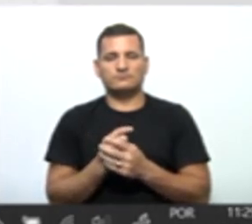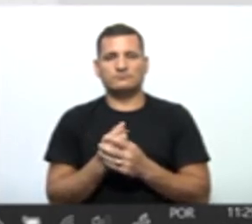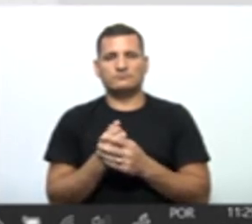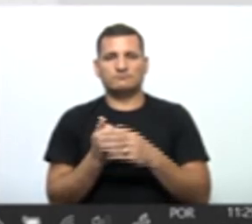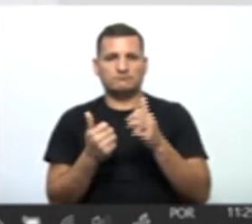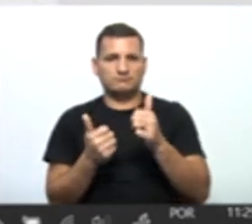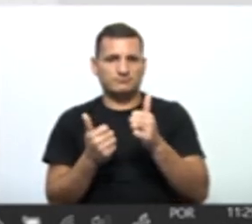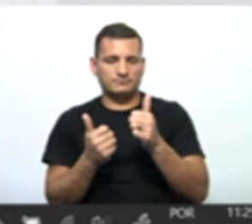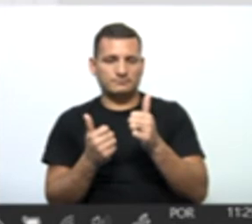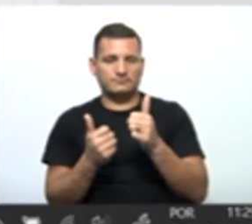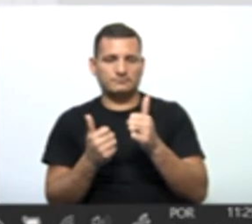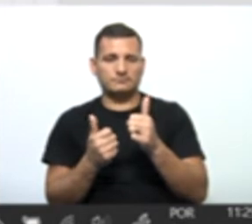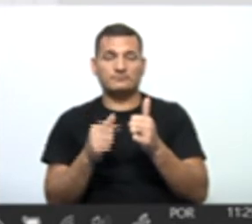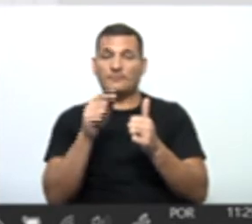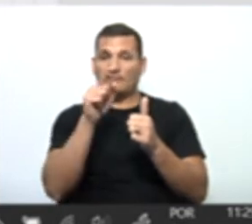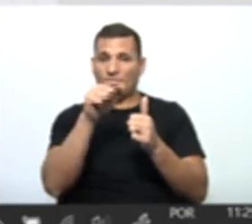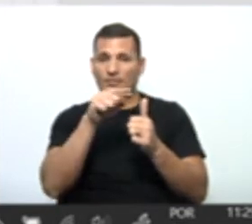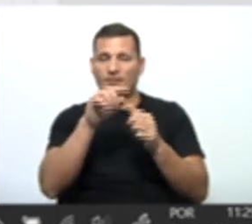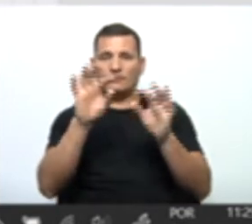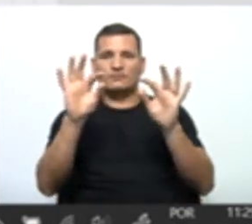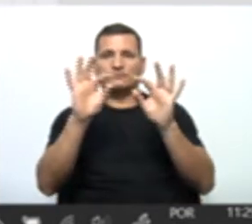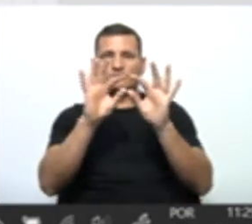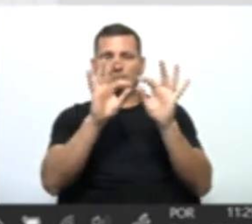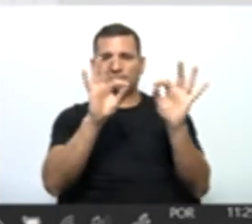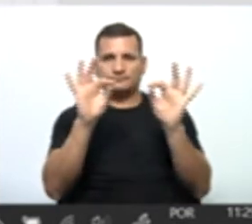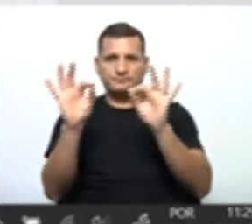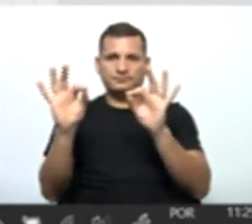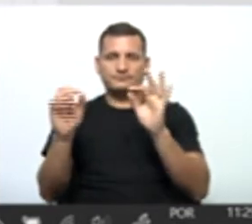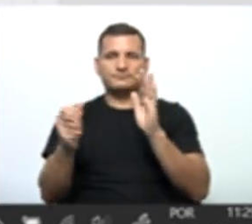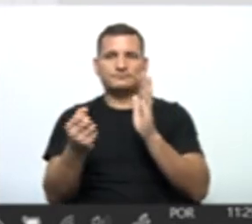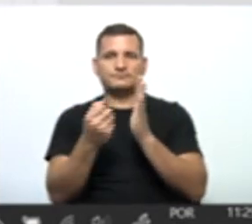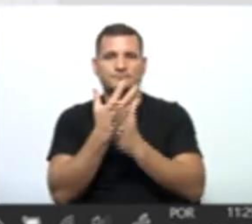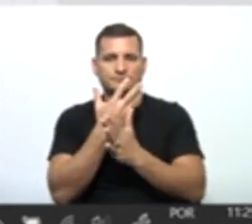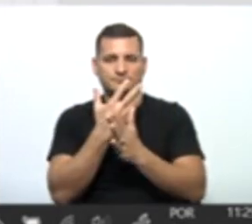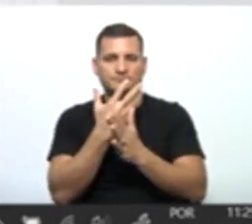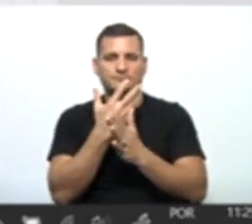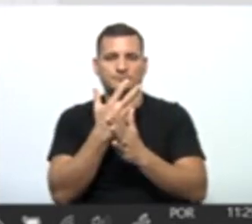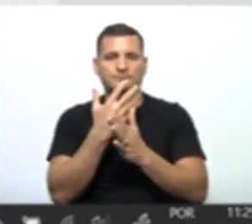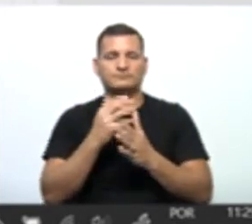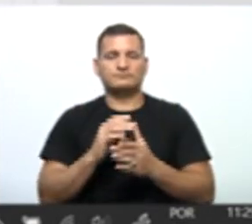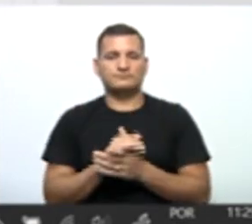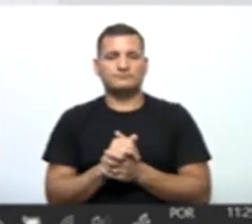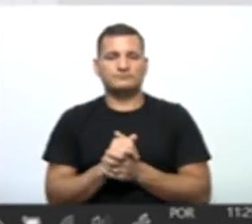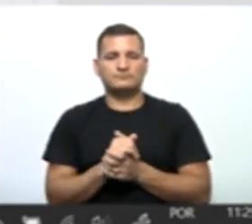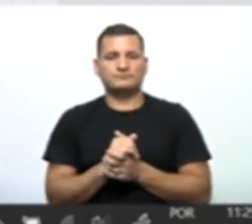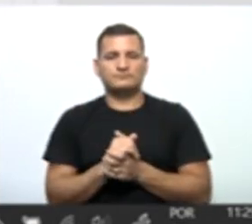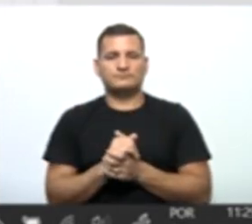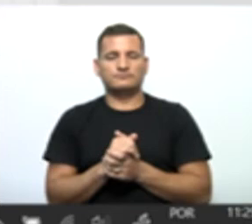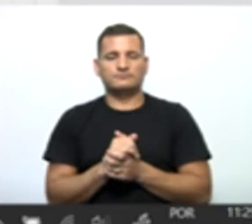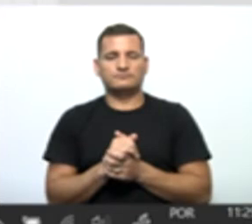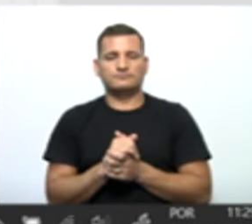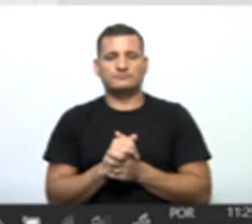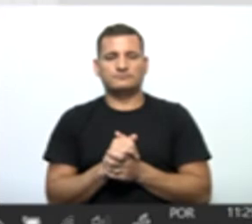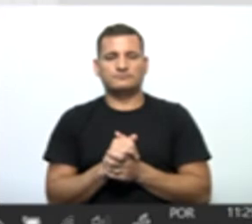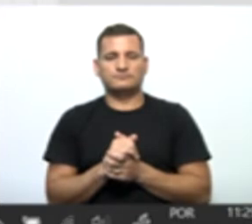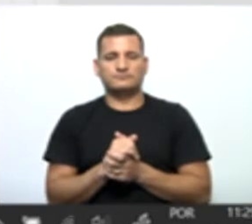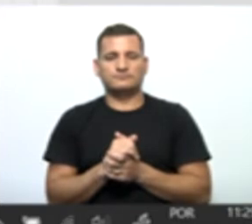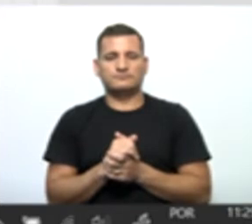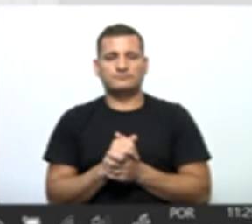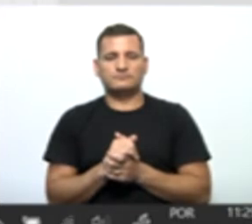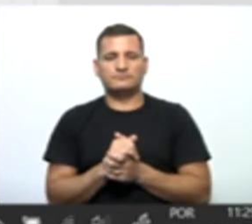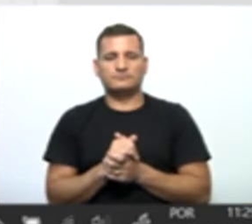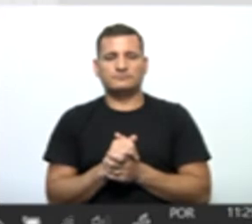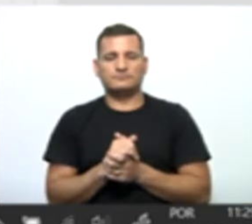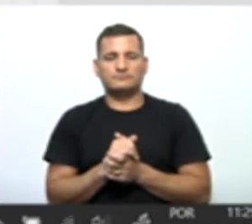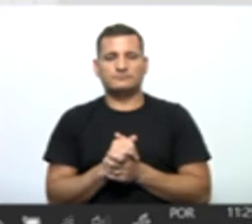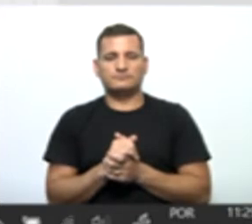Tranquilo, pessoal? Esse daqui, ó, se vocês quiserem copiar essa informação aí e acessar, é o mesmo que eu projetei